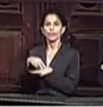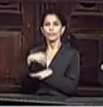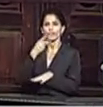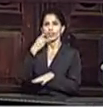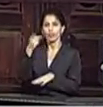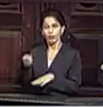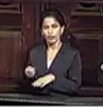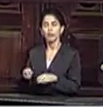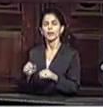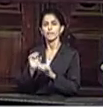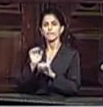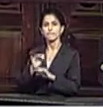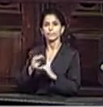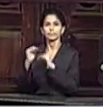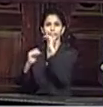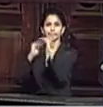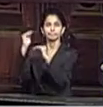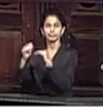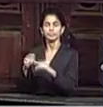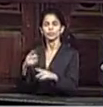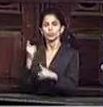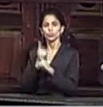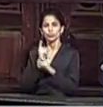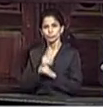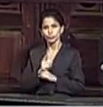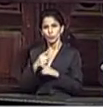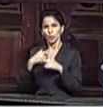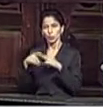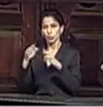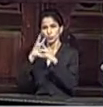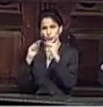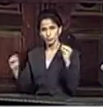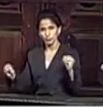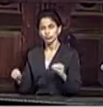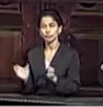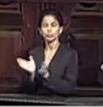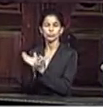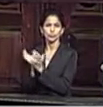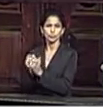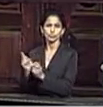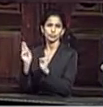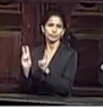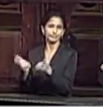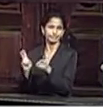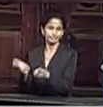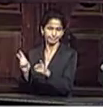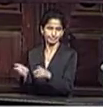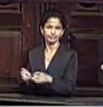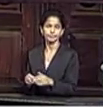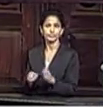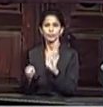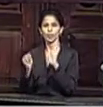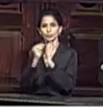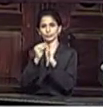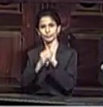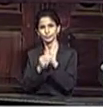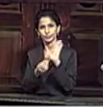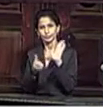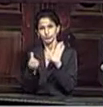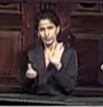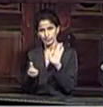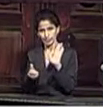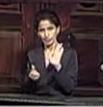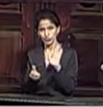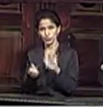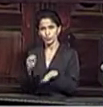e buscar encontrar saídas para essa crise, como fez o nosso partido, apresentando 6 medidas do alto dessa